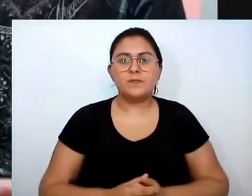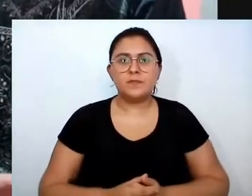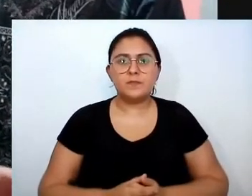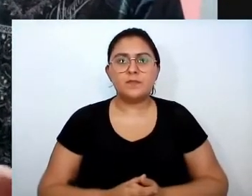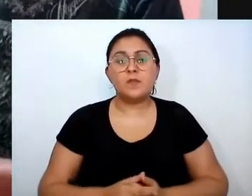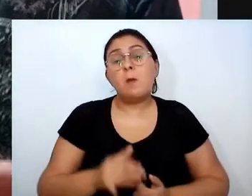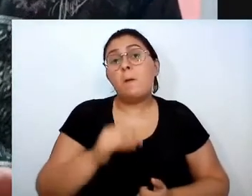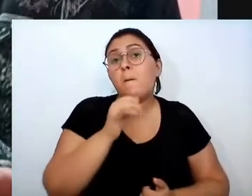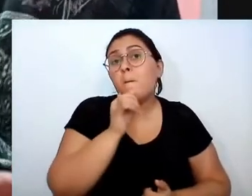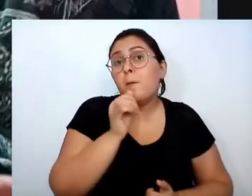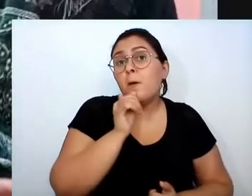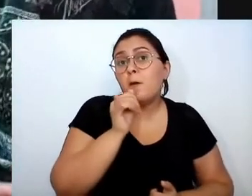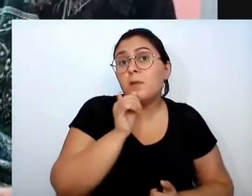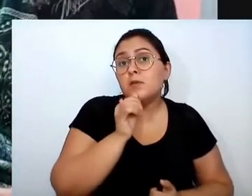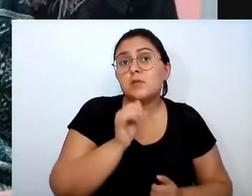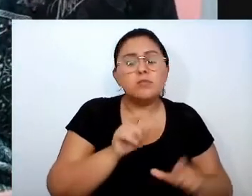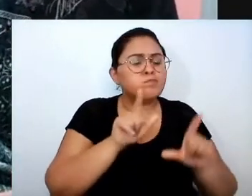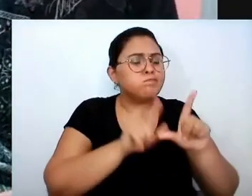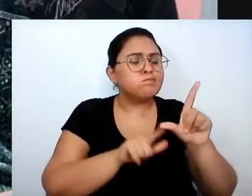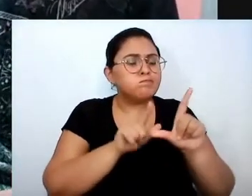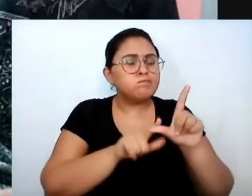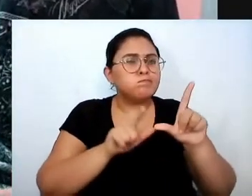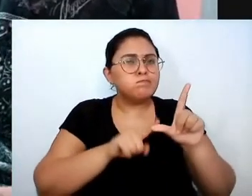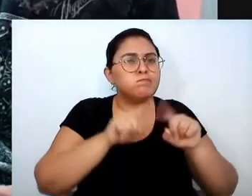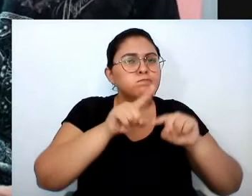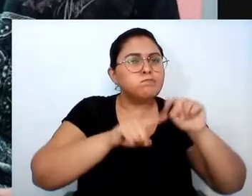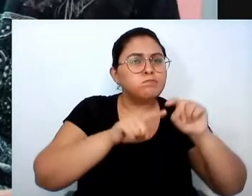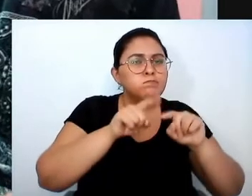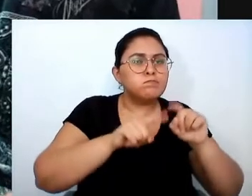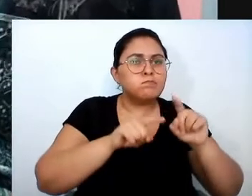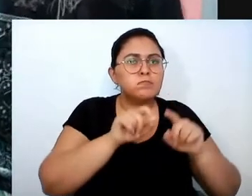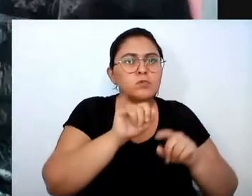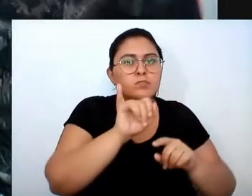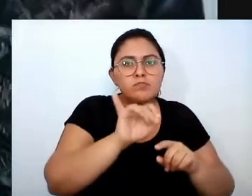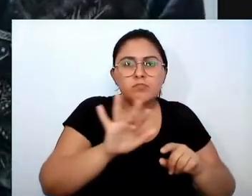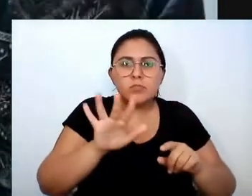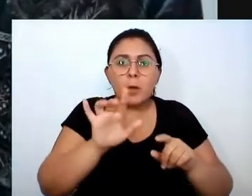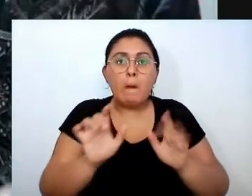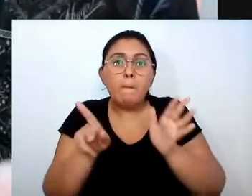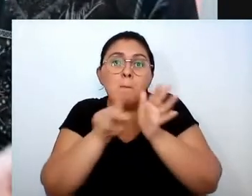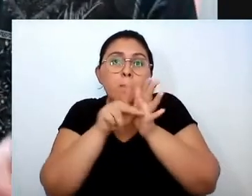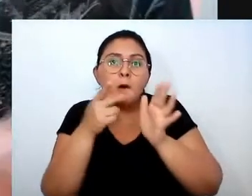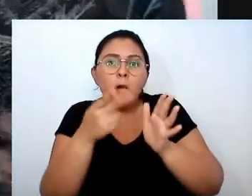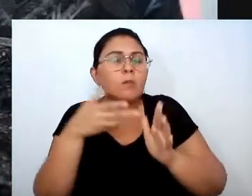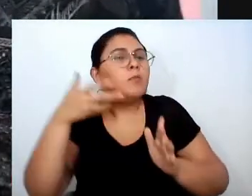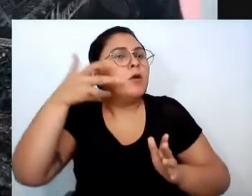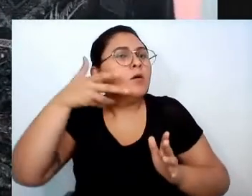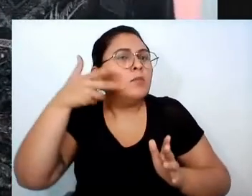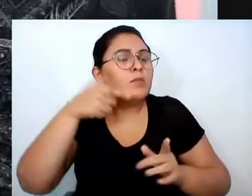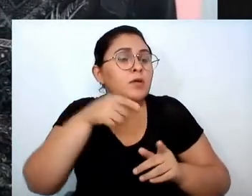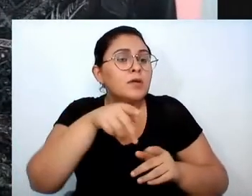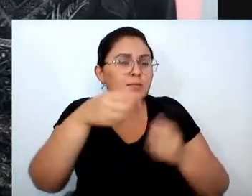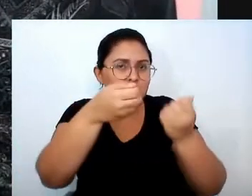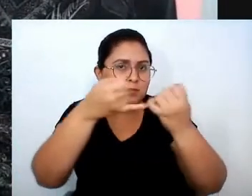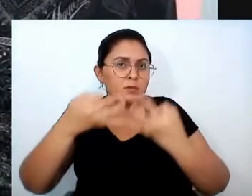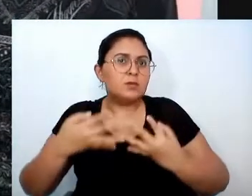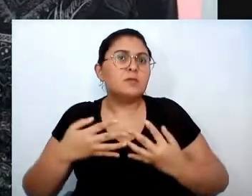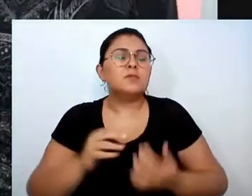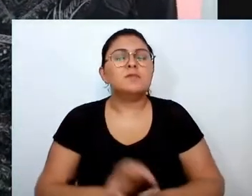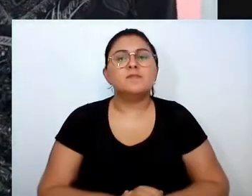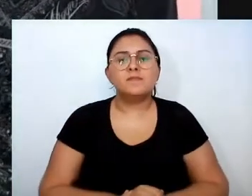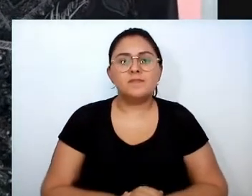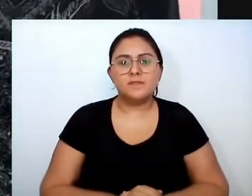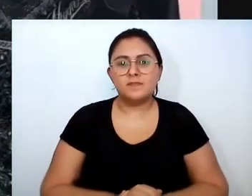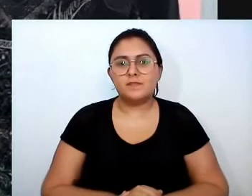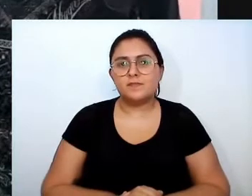eu vou saber já qual é. E assim eu vou desenvolvendo. entendi, entendi. E aí, José, eu imagino que sejam dinâmicas diferentes.